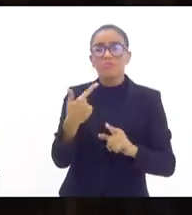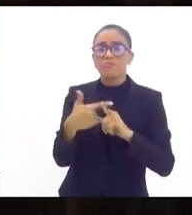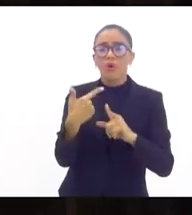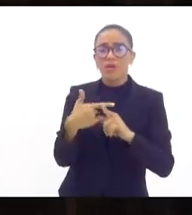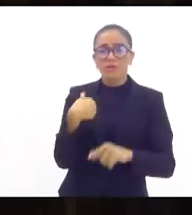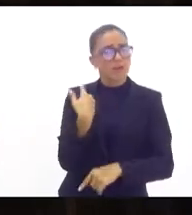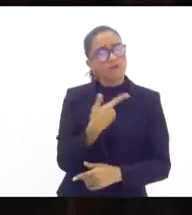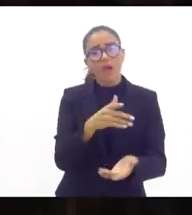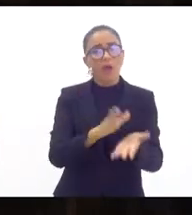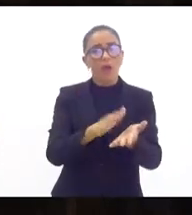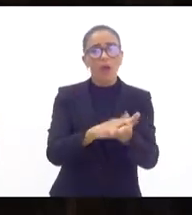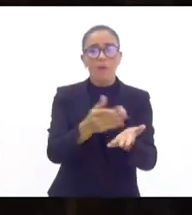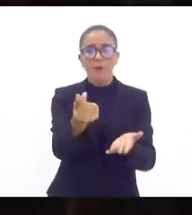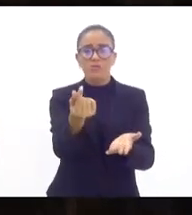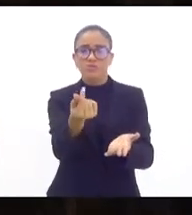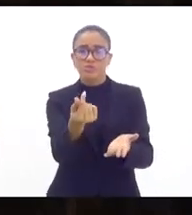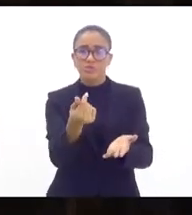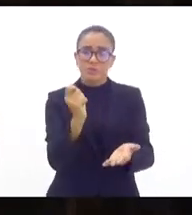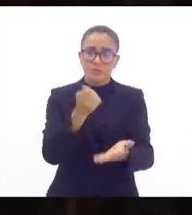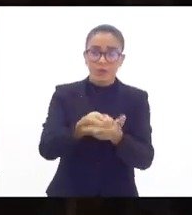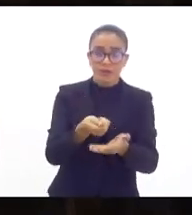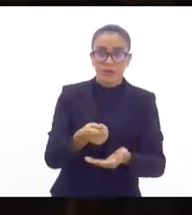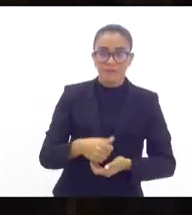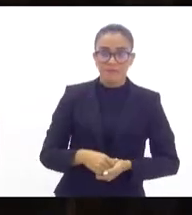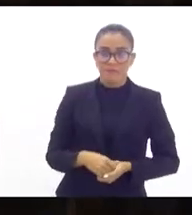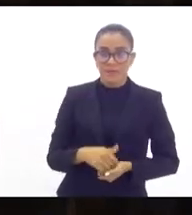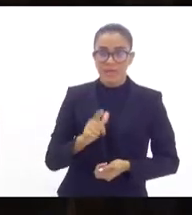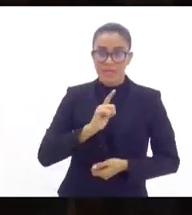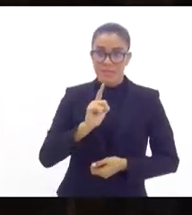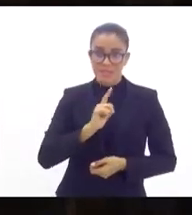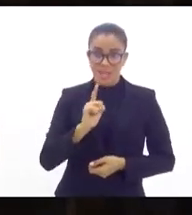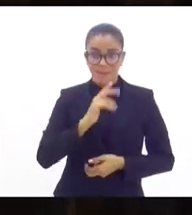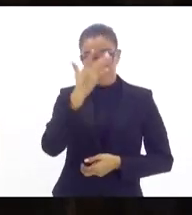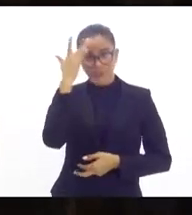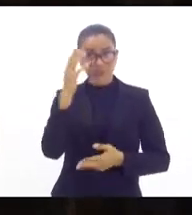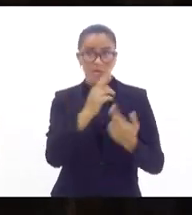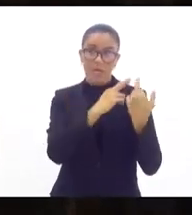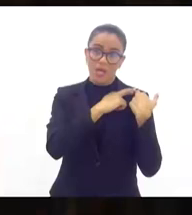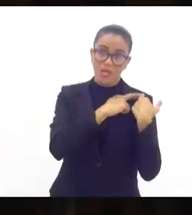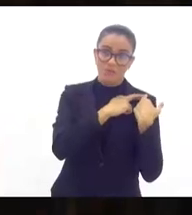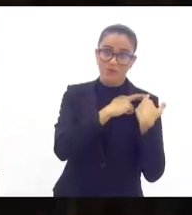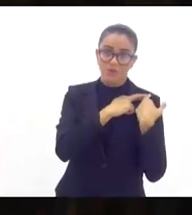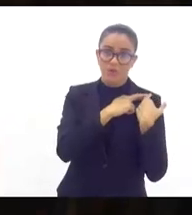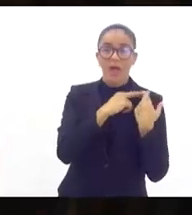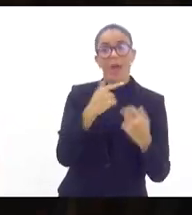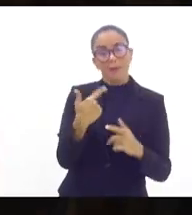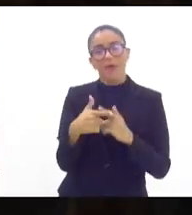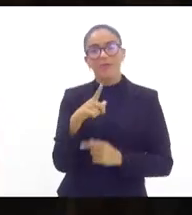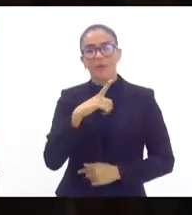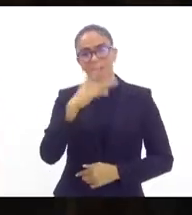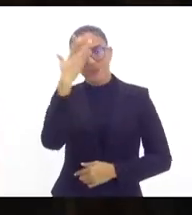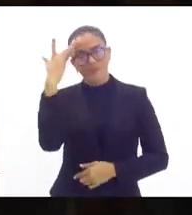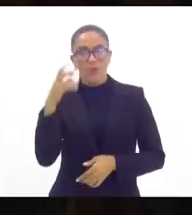vão ter que cobrar se existe o flanelinha é porque existe quem guarda o carro lá dentro se existe